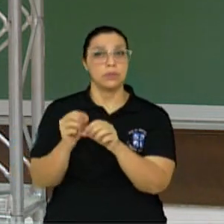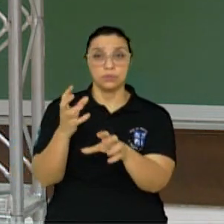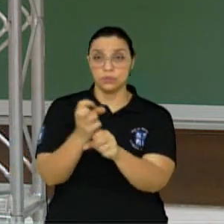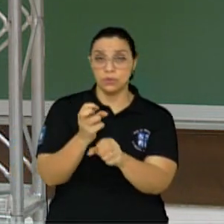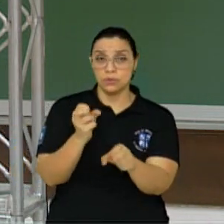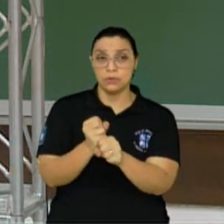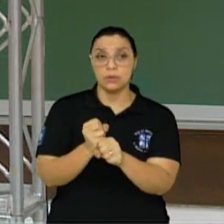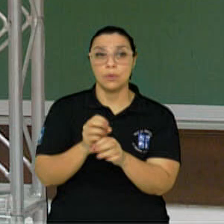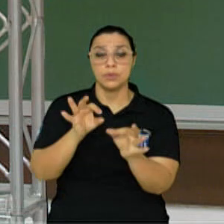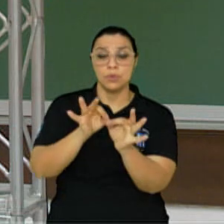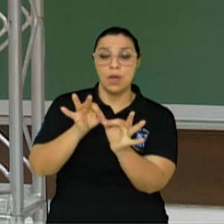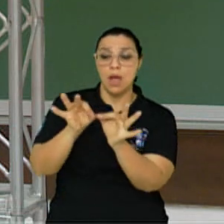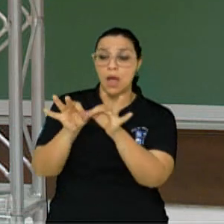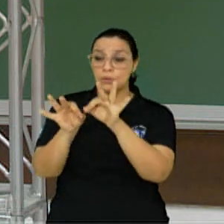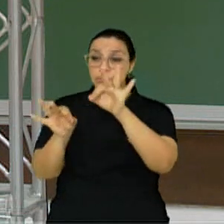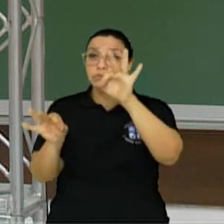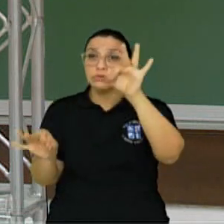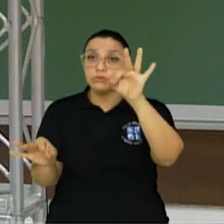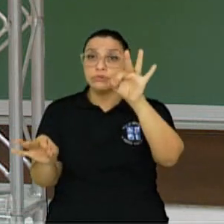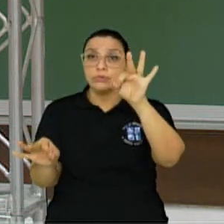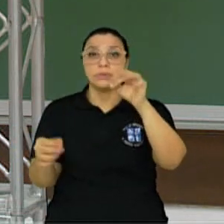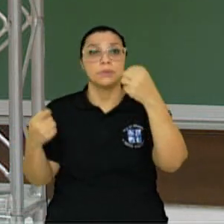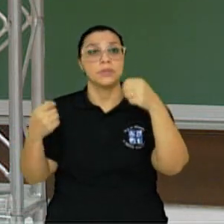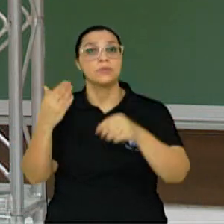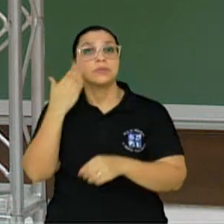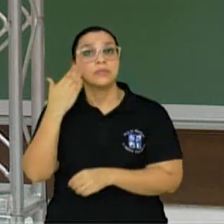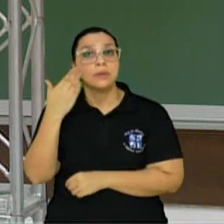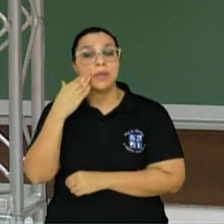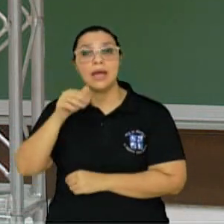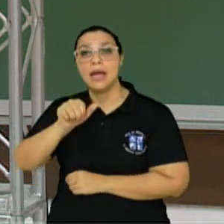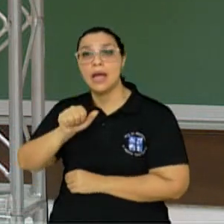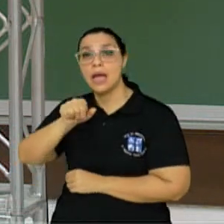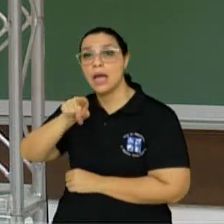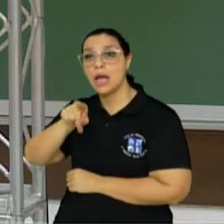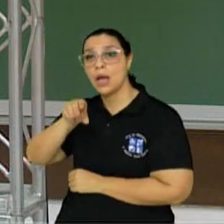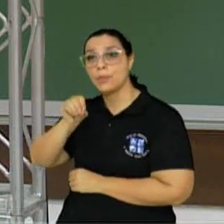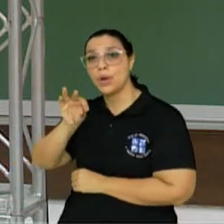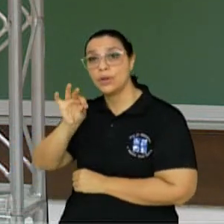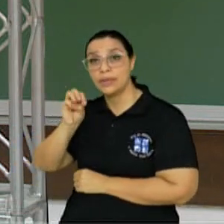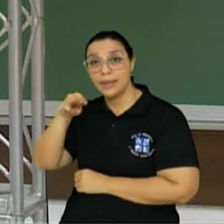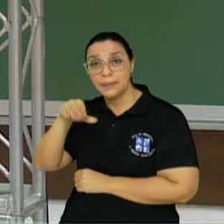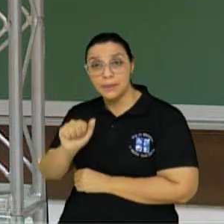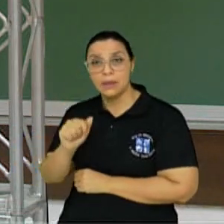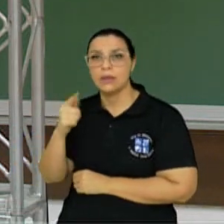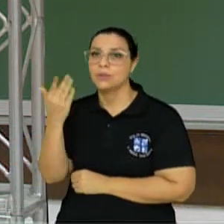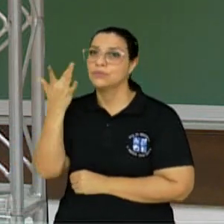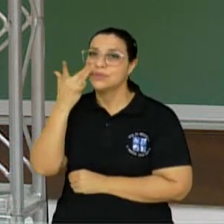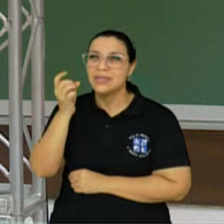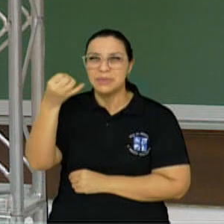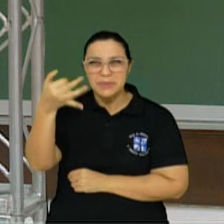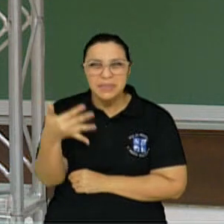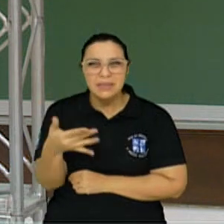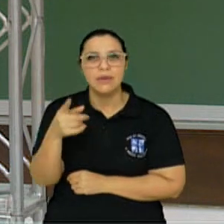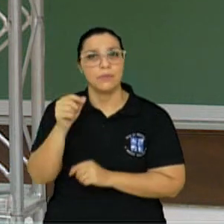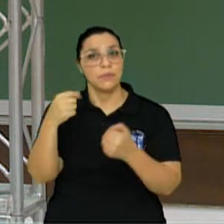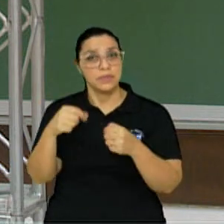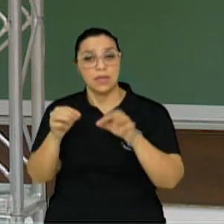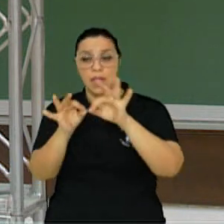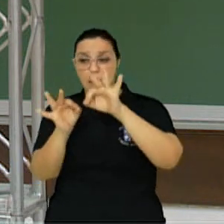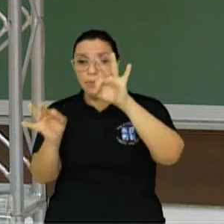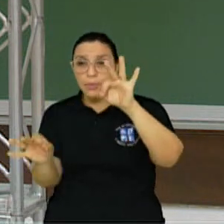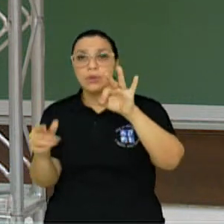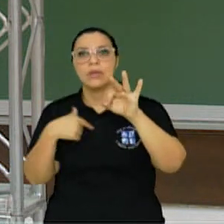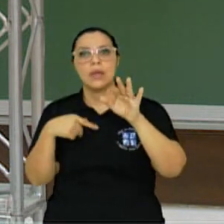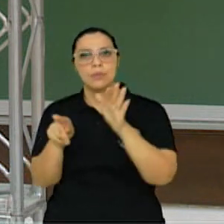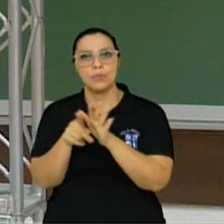calcular a altura lateral, ou seja, a apótema dessa pirâmide. Lembra que eu comentei com vocês que a apótema da